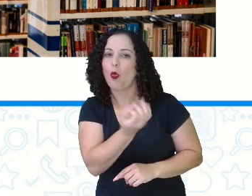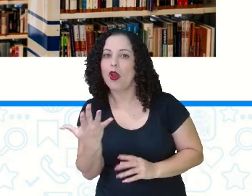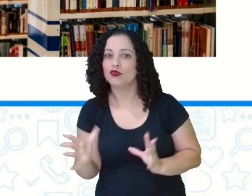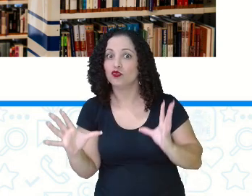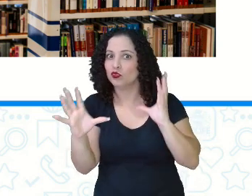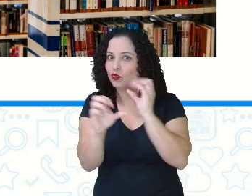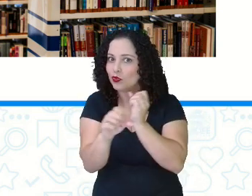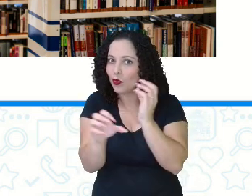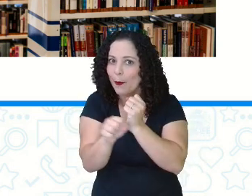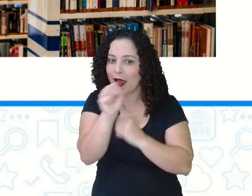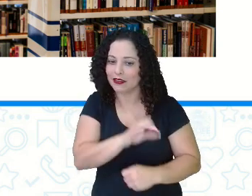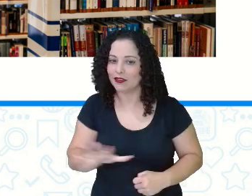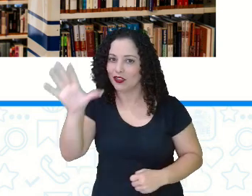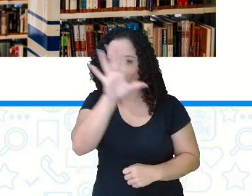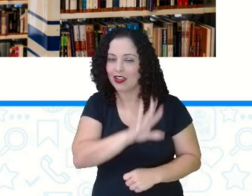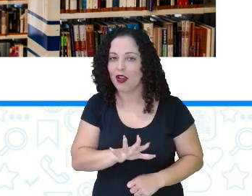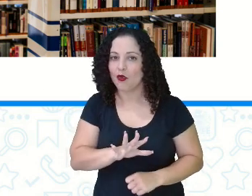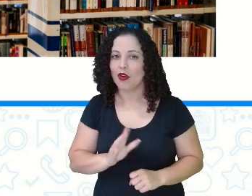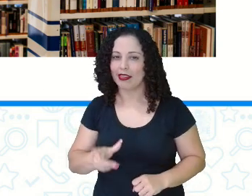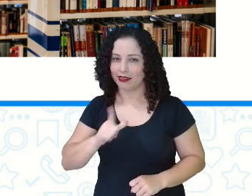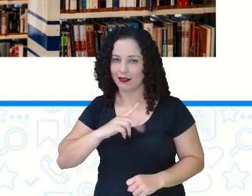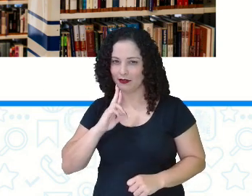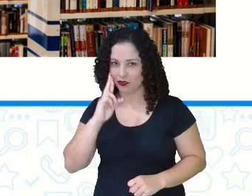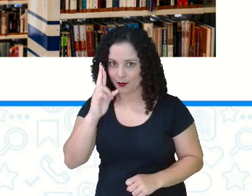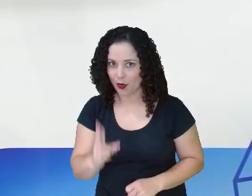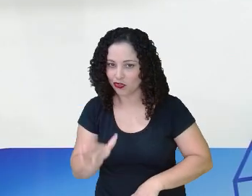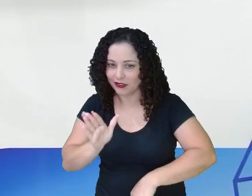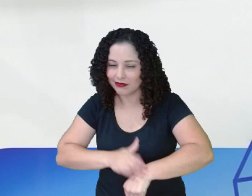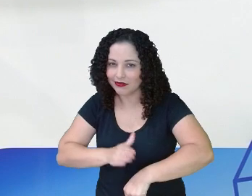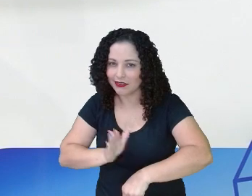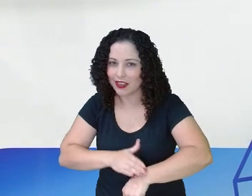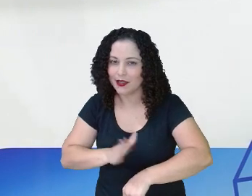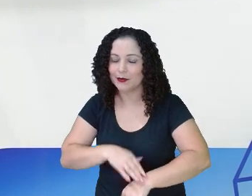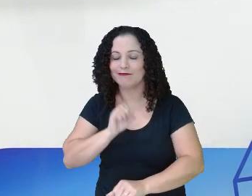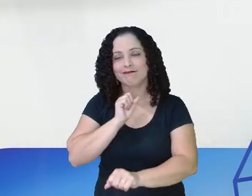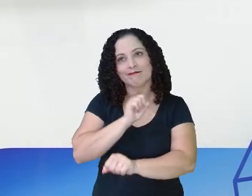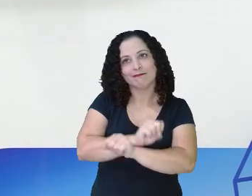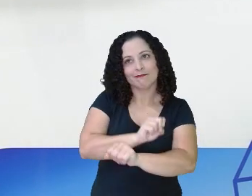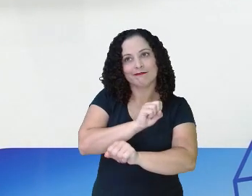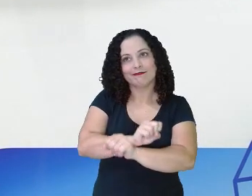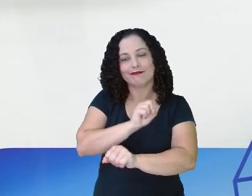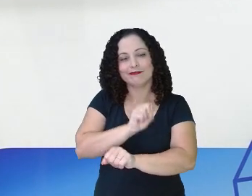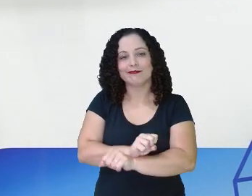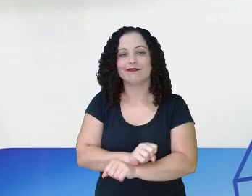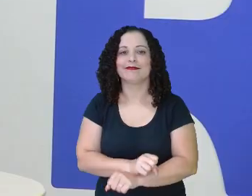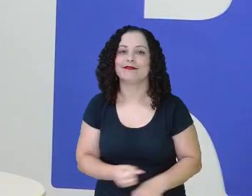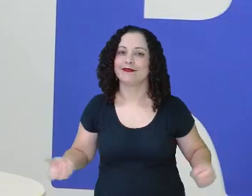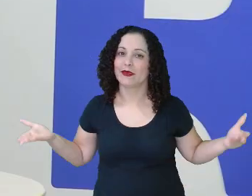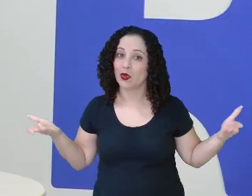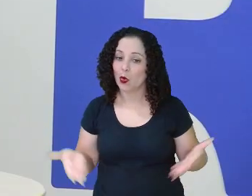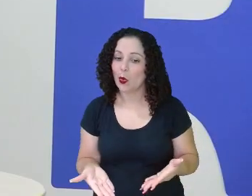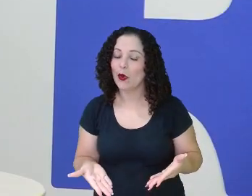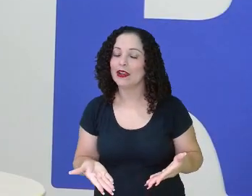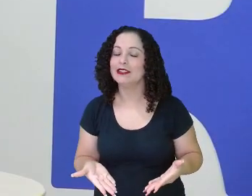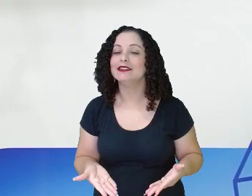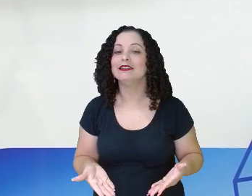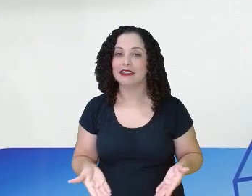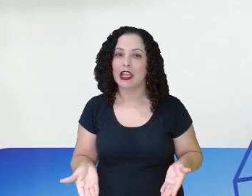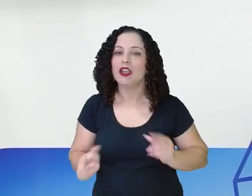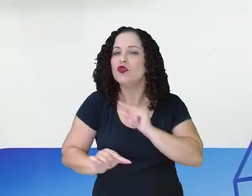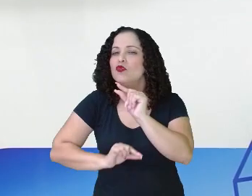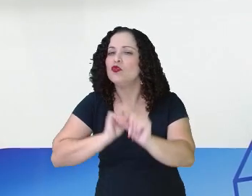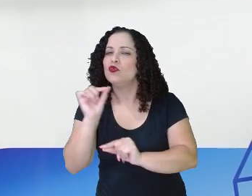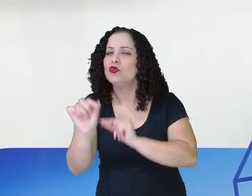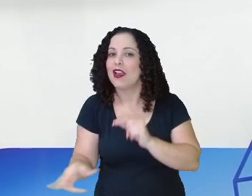ter resposta aí, professora? Será que eu tenho tempo de esperar? Estamos aguardando. Eu acho que a resposta